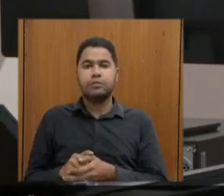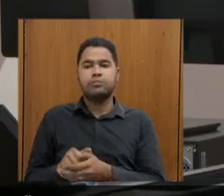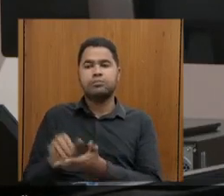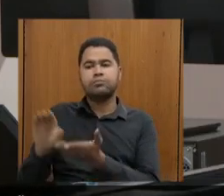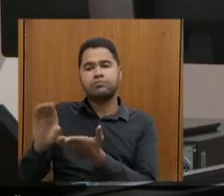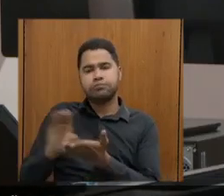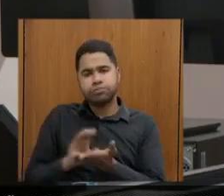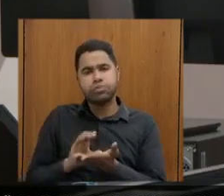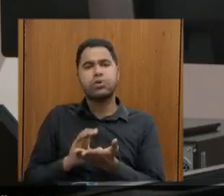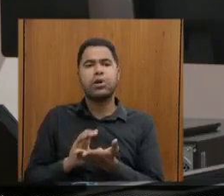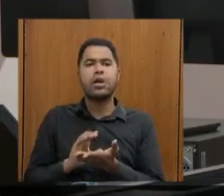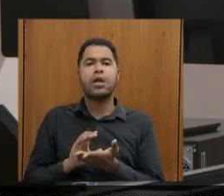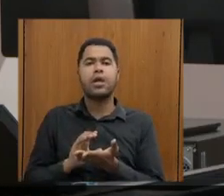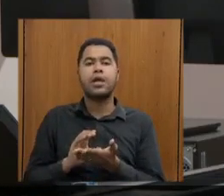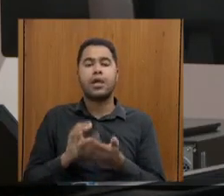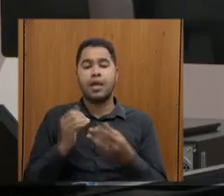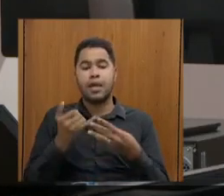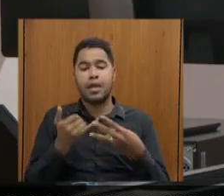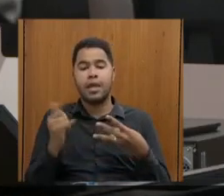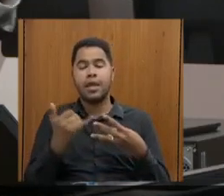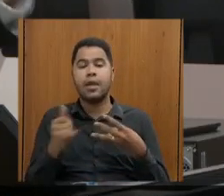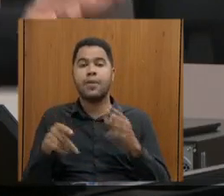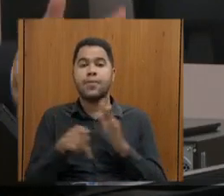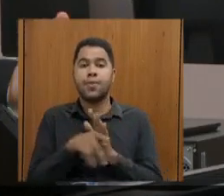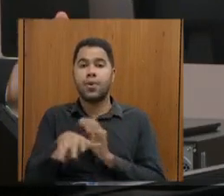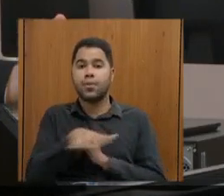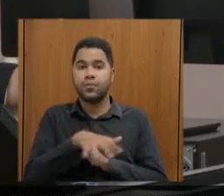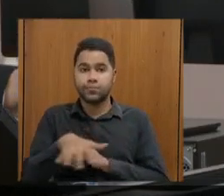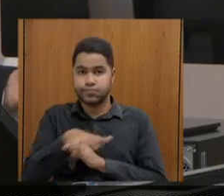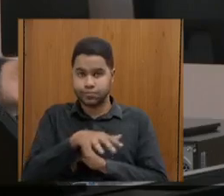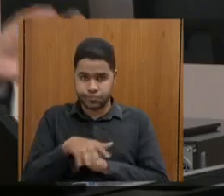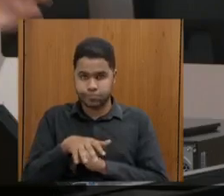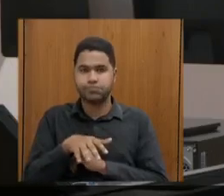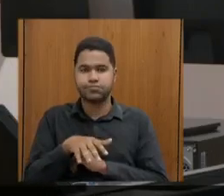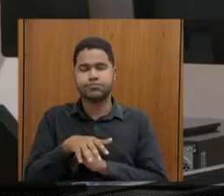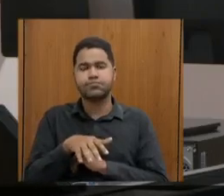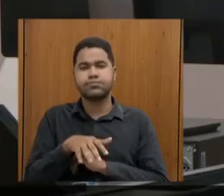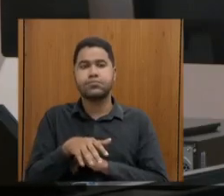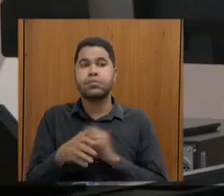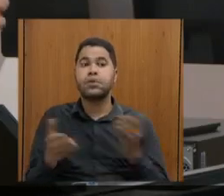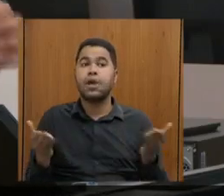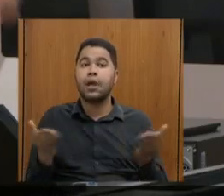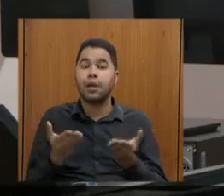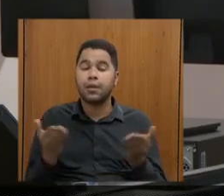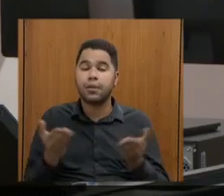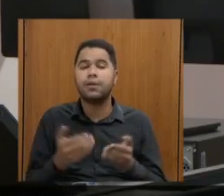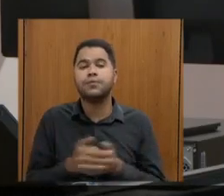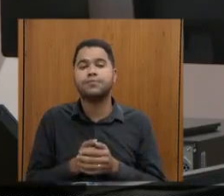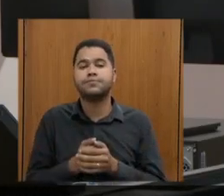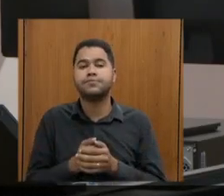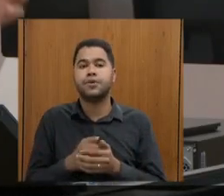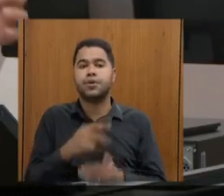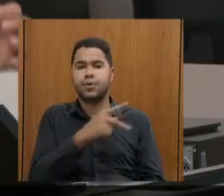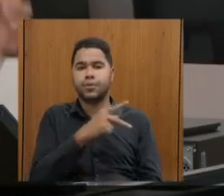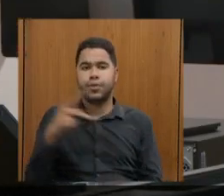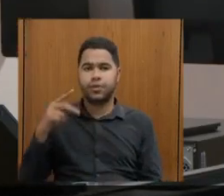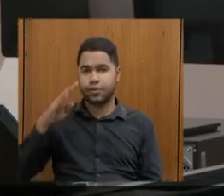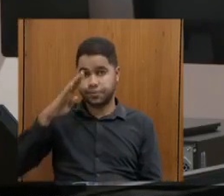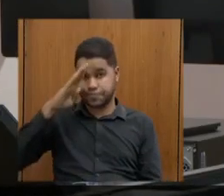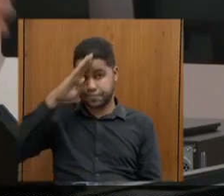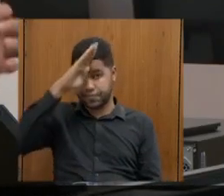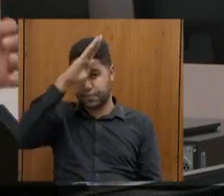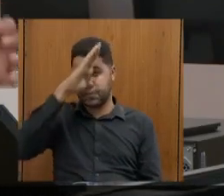recursos da Cemig para eletrificar os poços artesianos agora mesmo o presidente bolsonaro